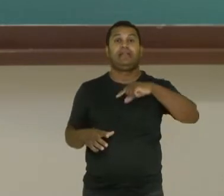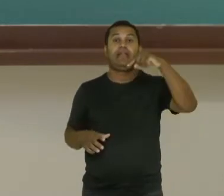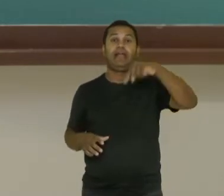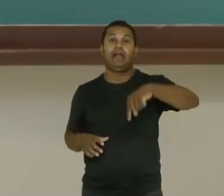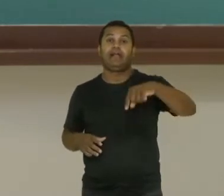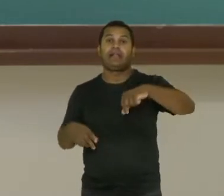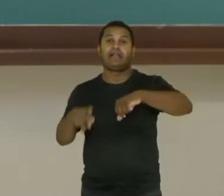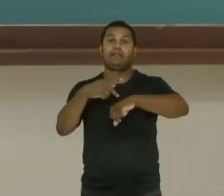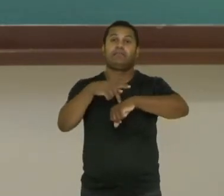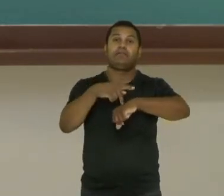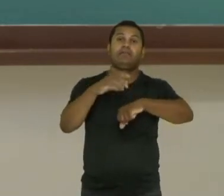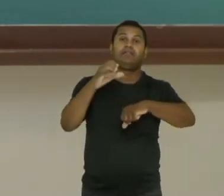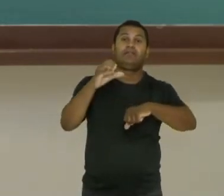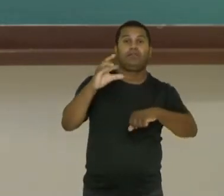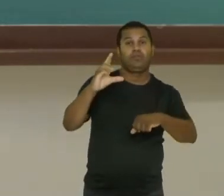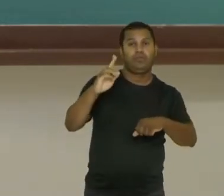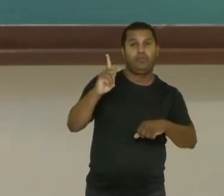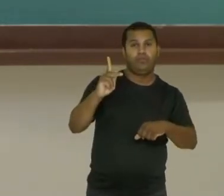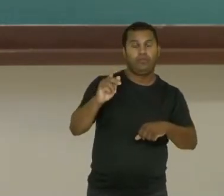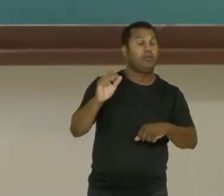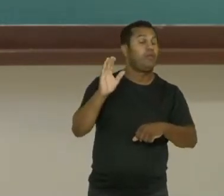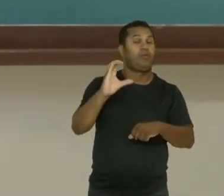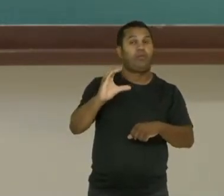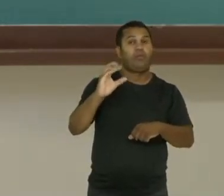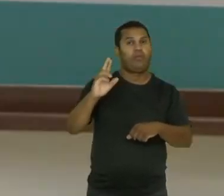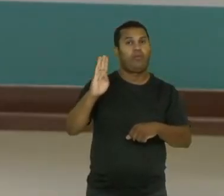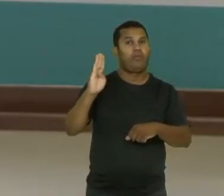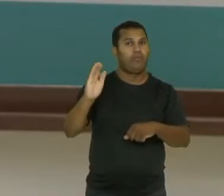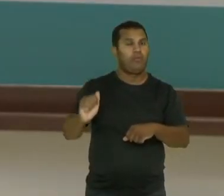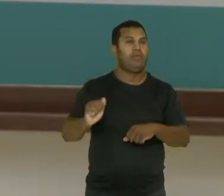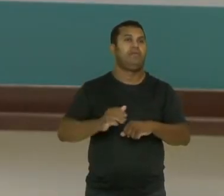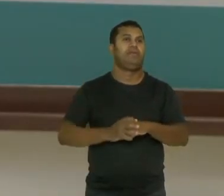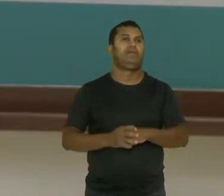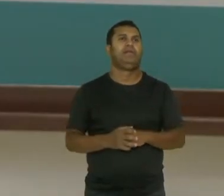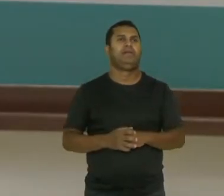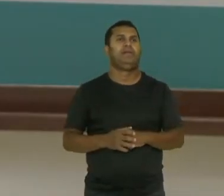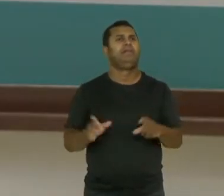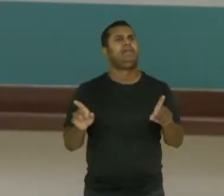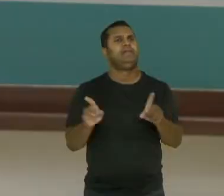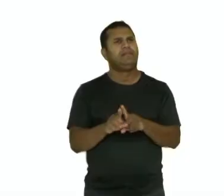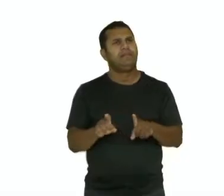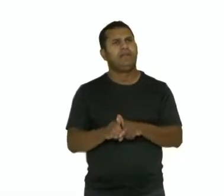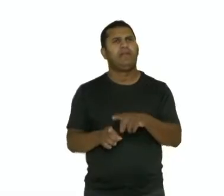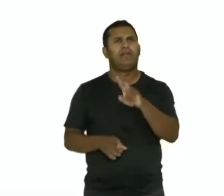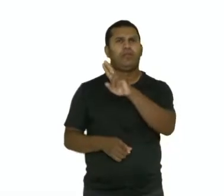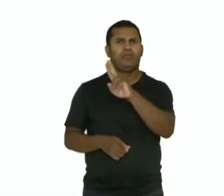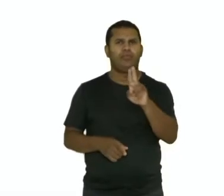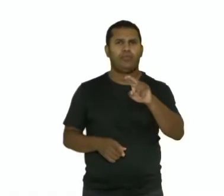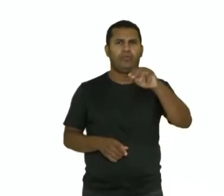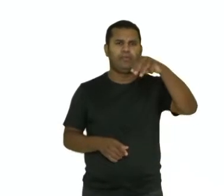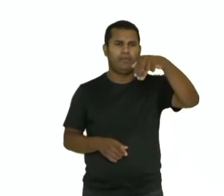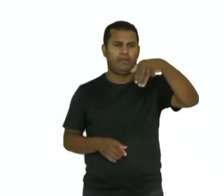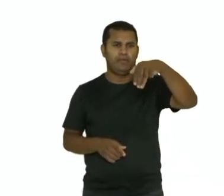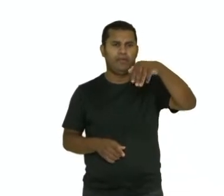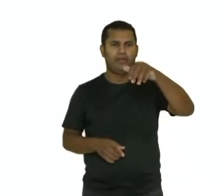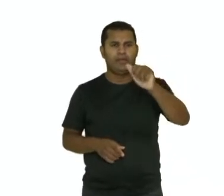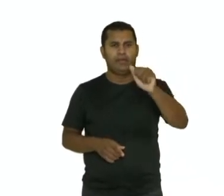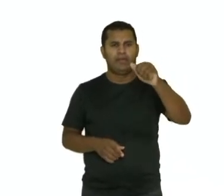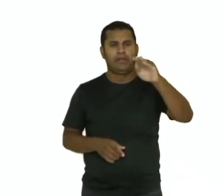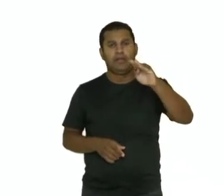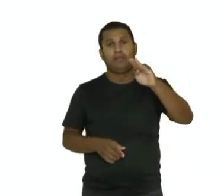população africana, sendo que o nome mambo também é o nome de um tambor, esse tambor que